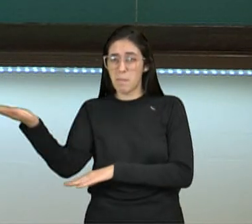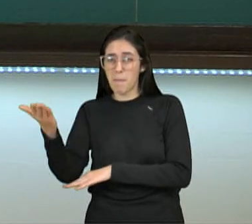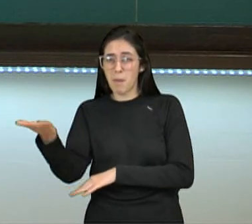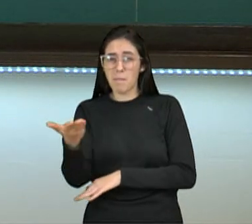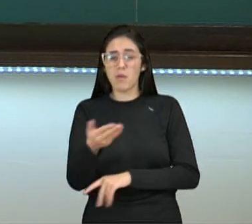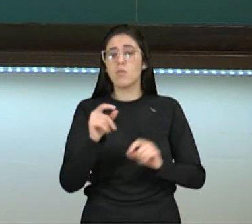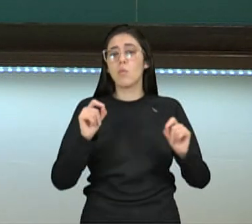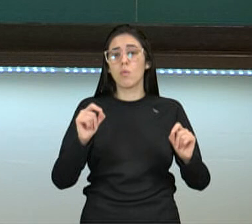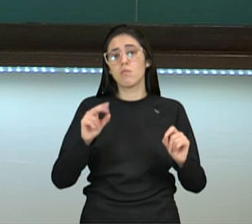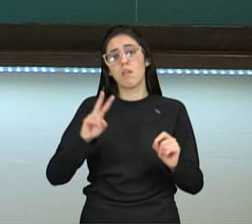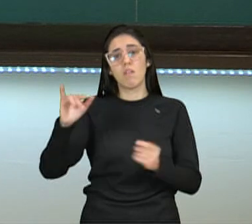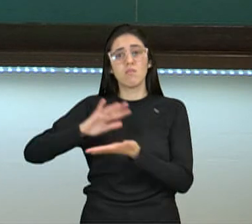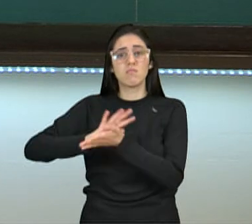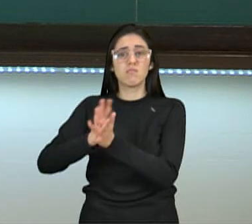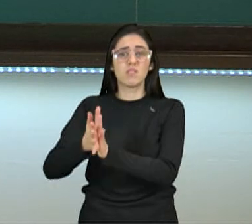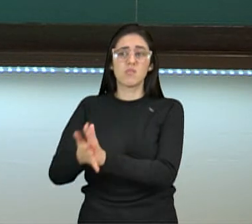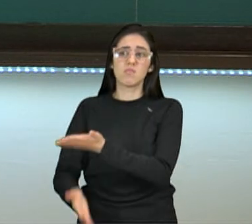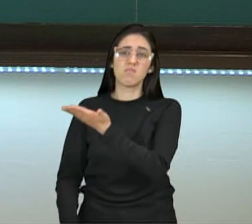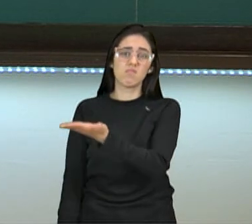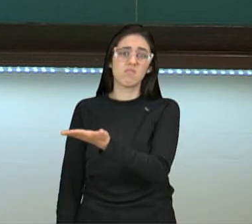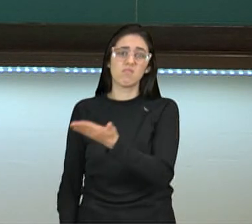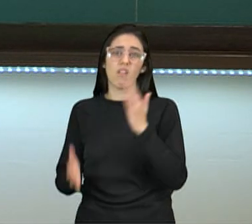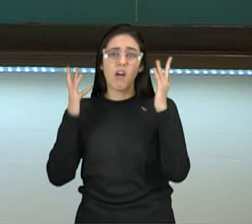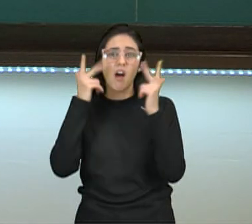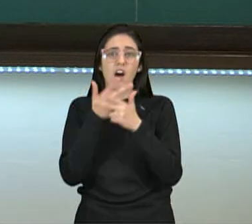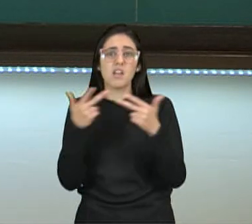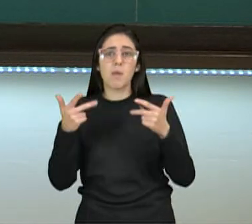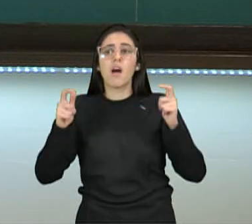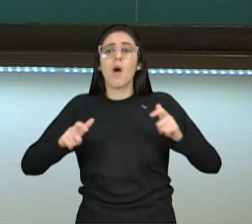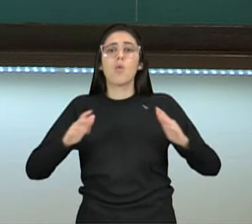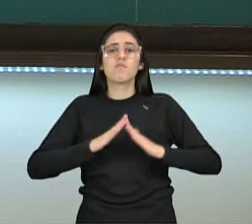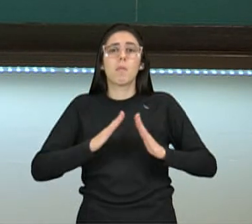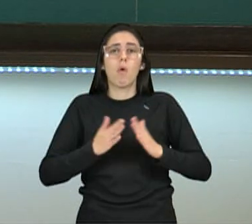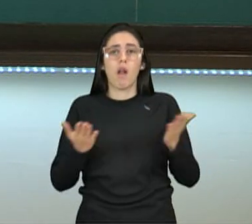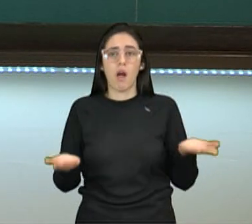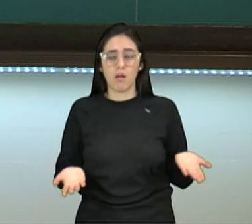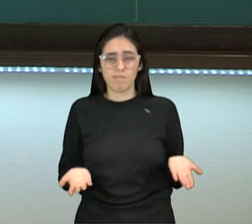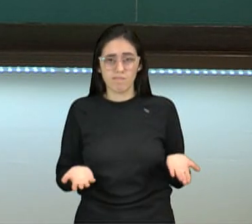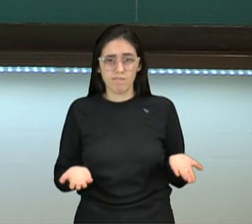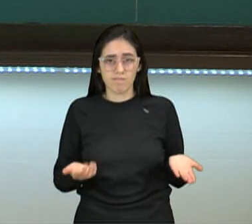ali a destruição do habitat natural de muitos animais, eu vou ter a